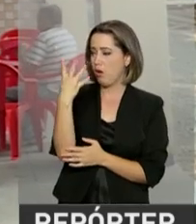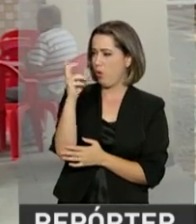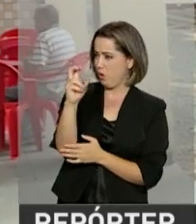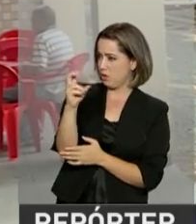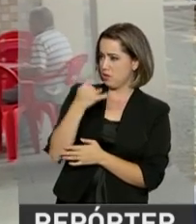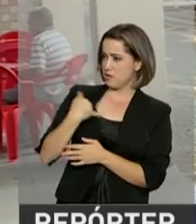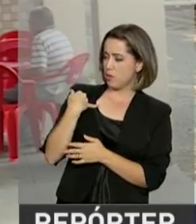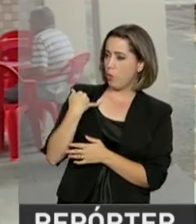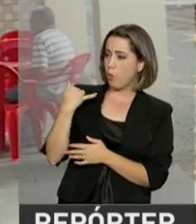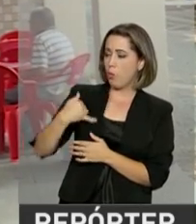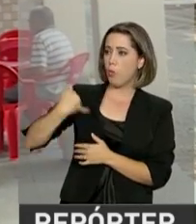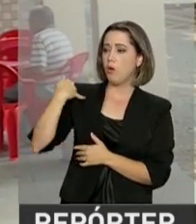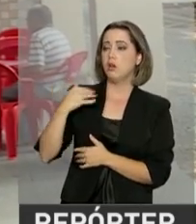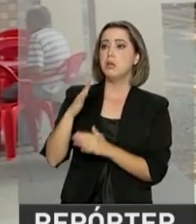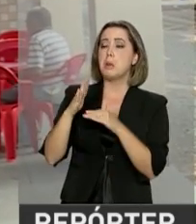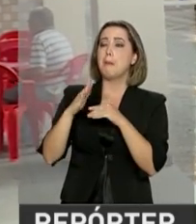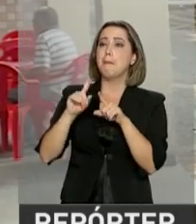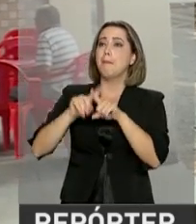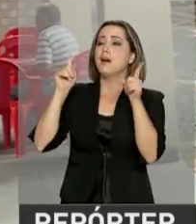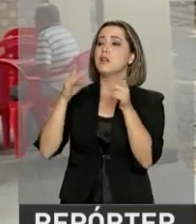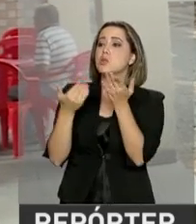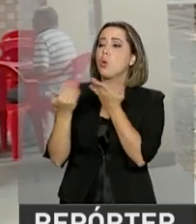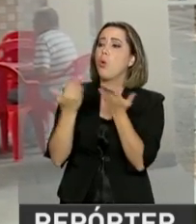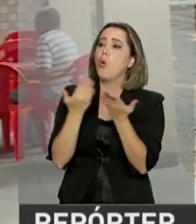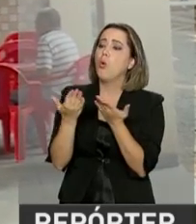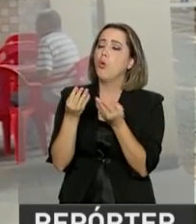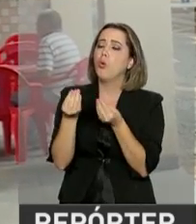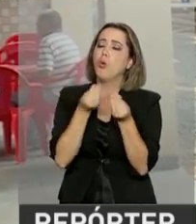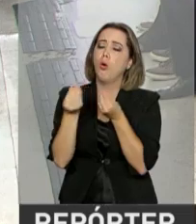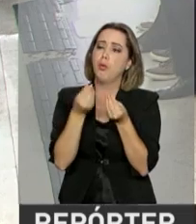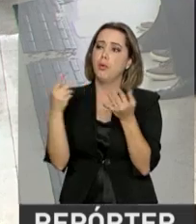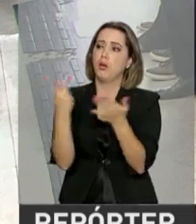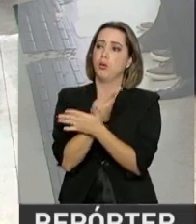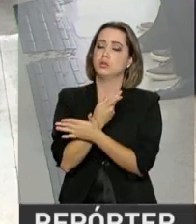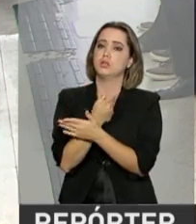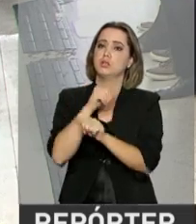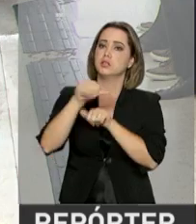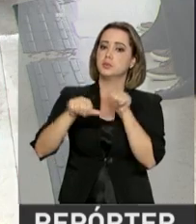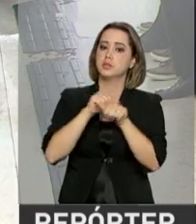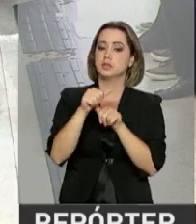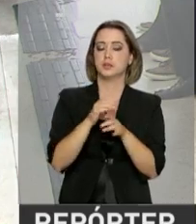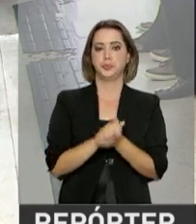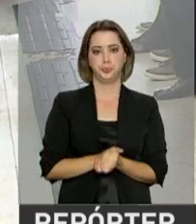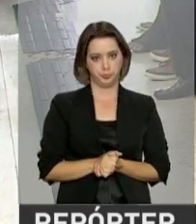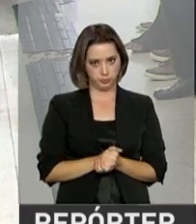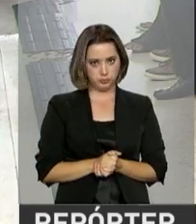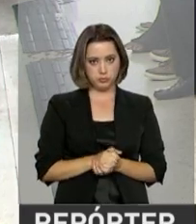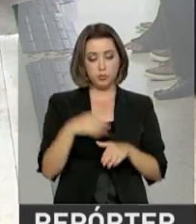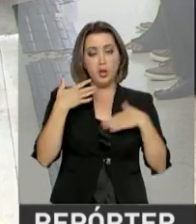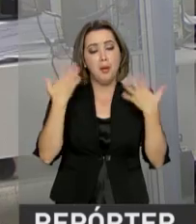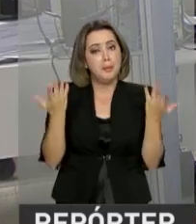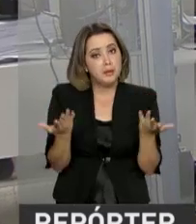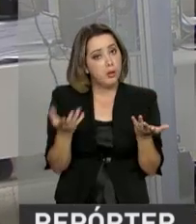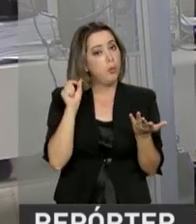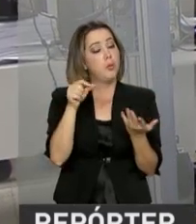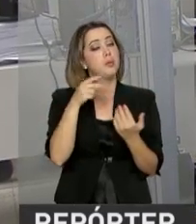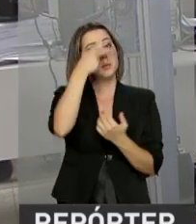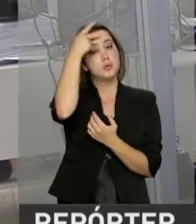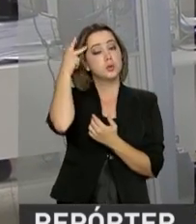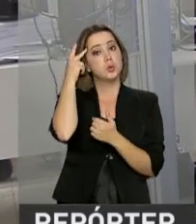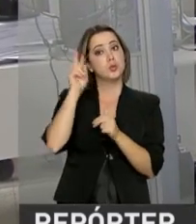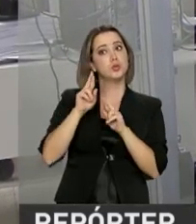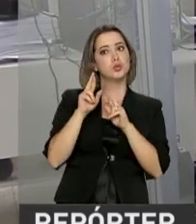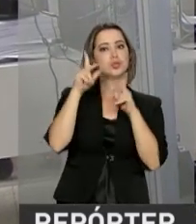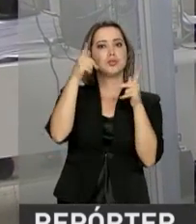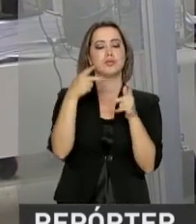mas a partir de quando que vai ocorrer essa transição? Para criar uma forma de acesso diferente para as pessoas que